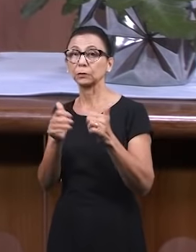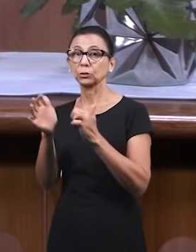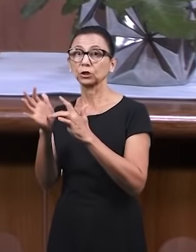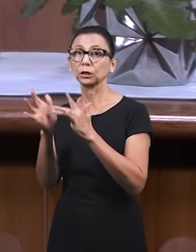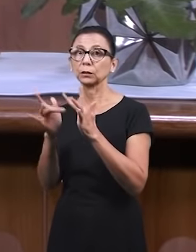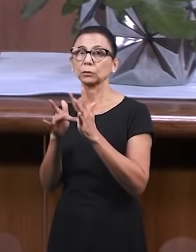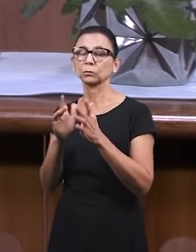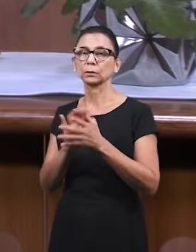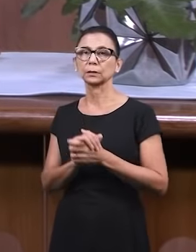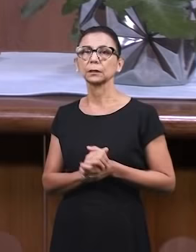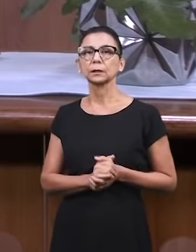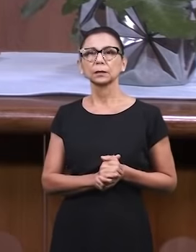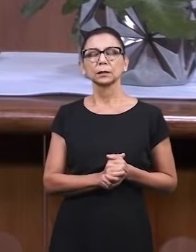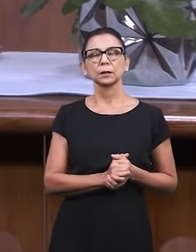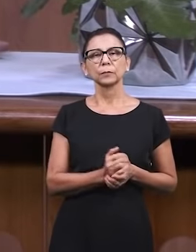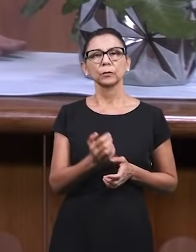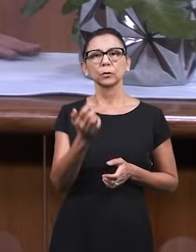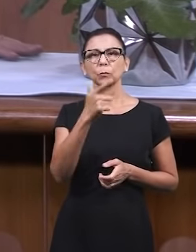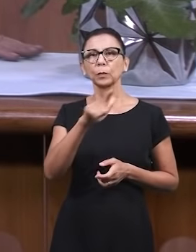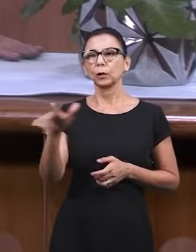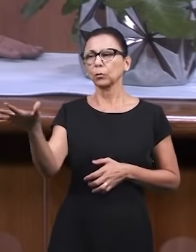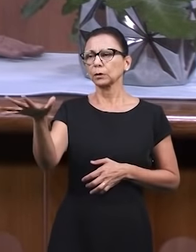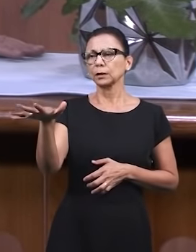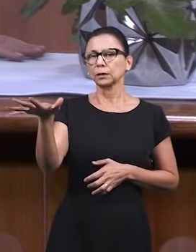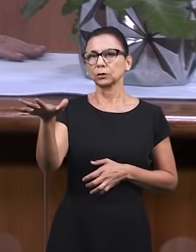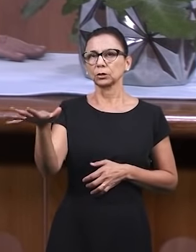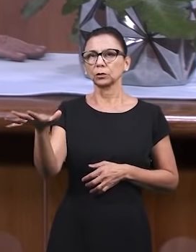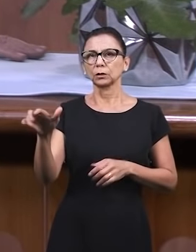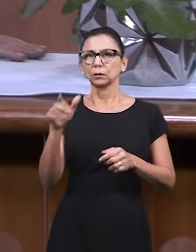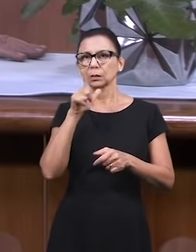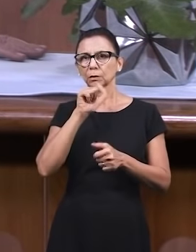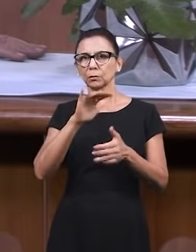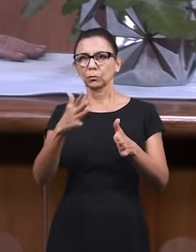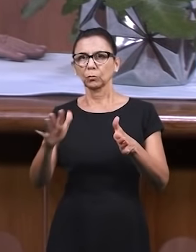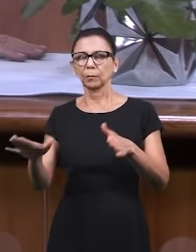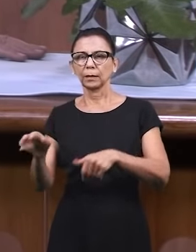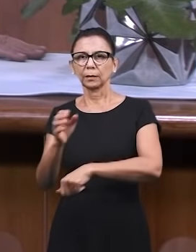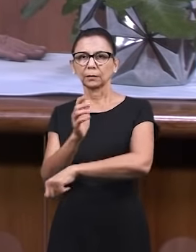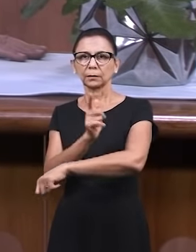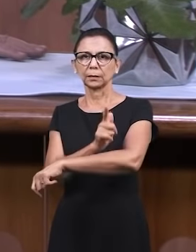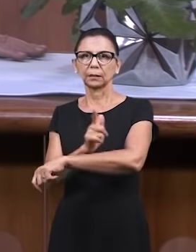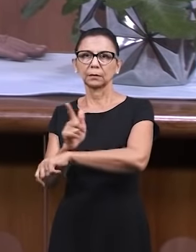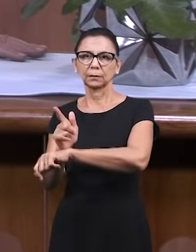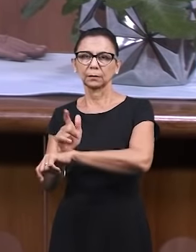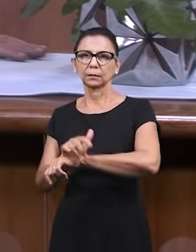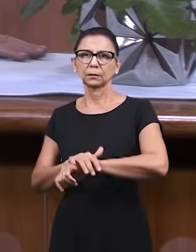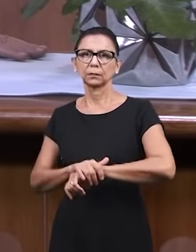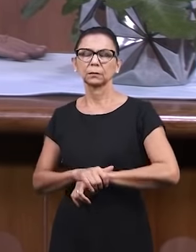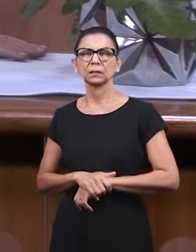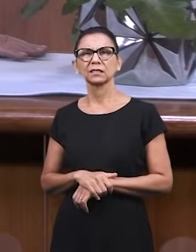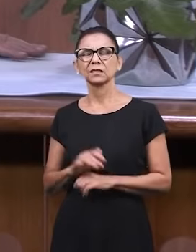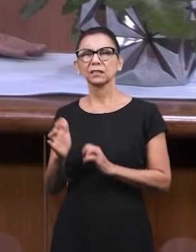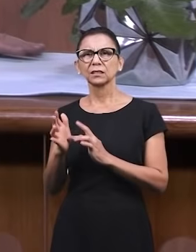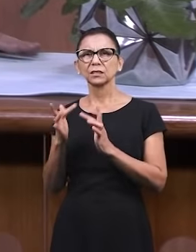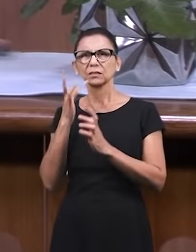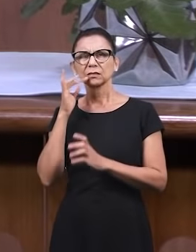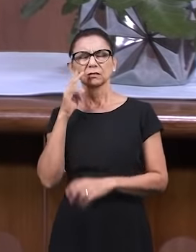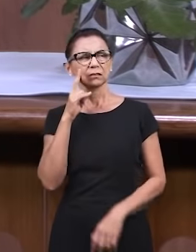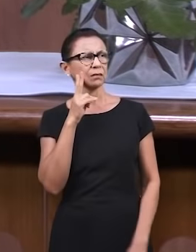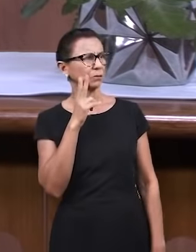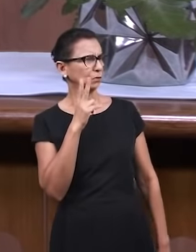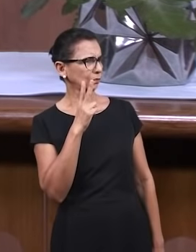foram para outra banda ali do Mar da Galileia. O Senhor Jesus olhou a